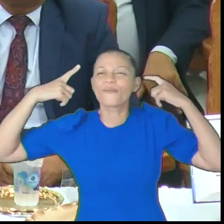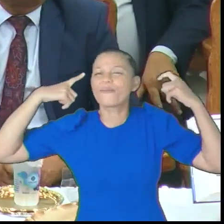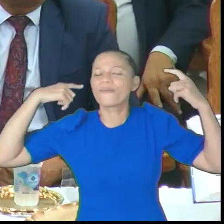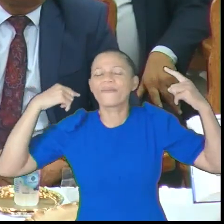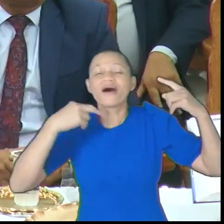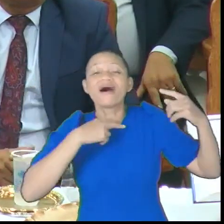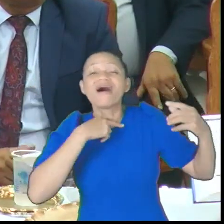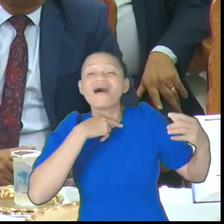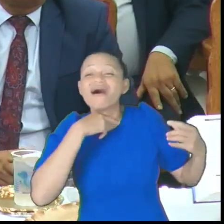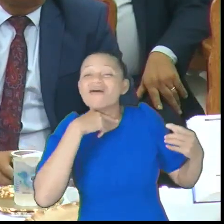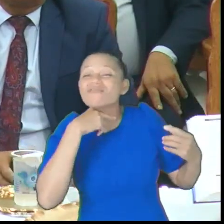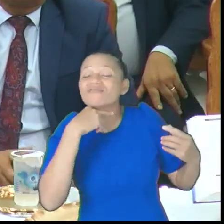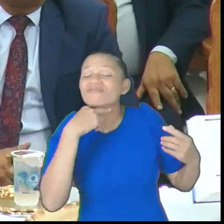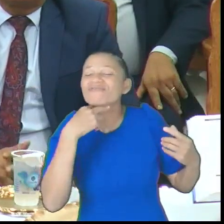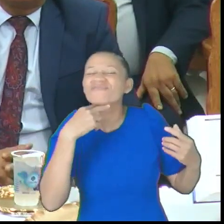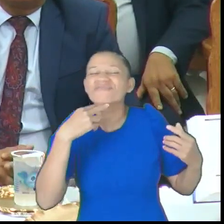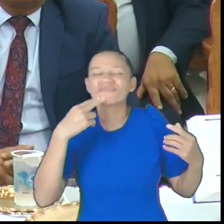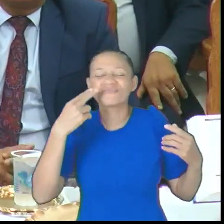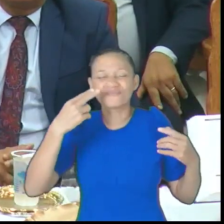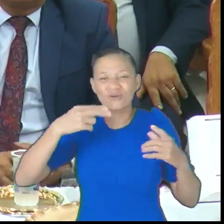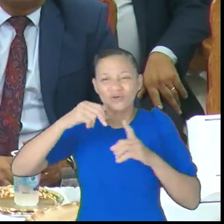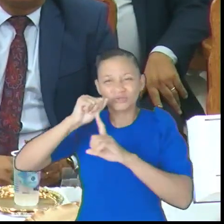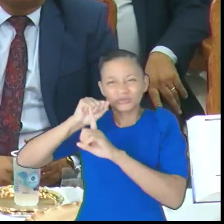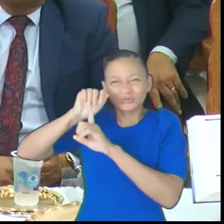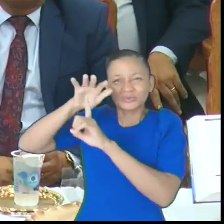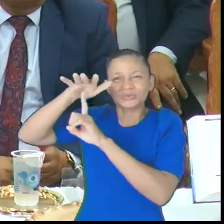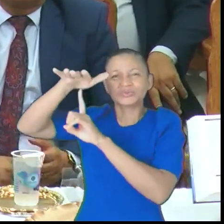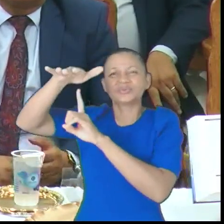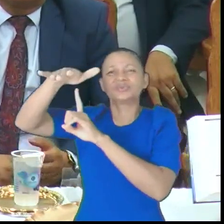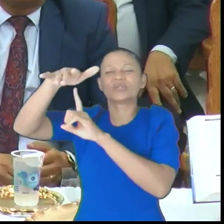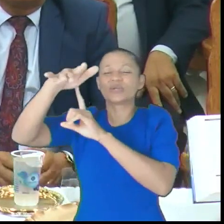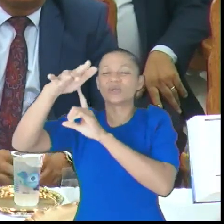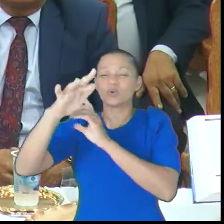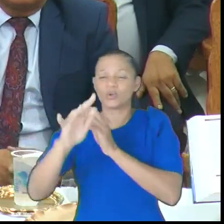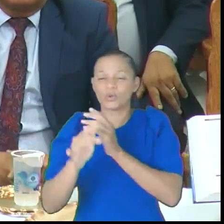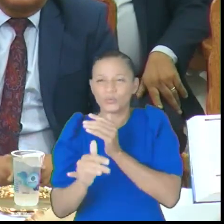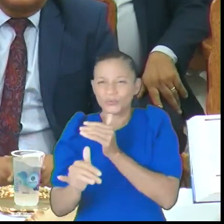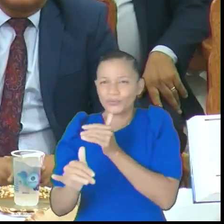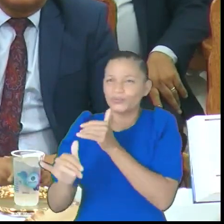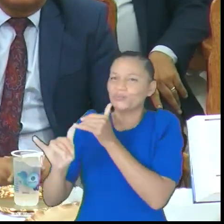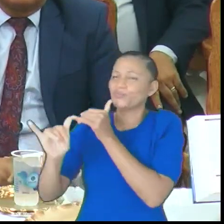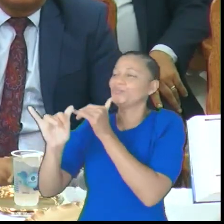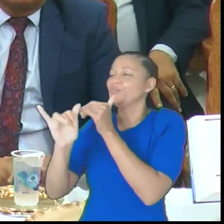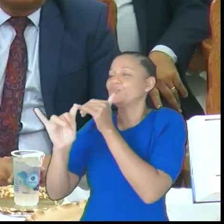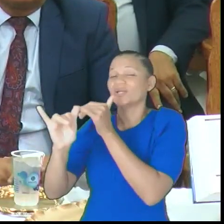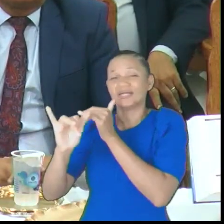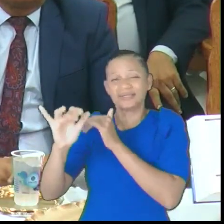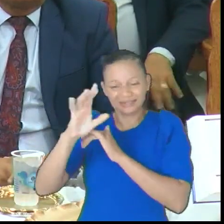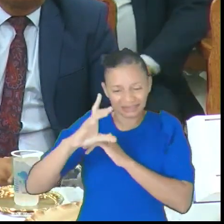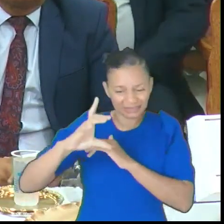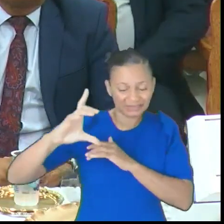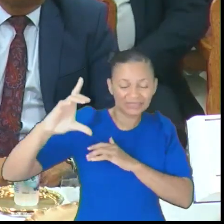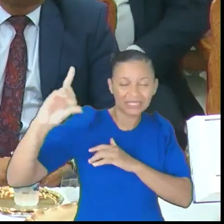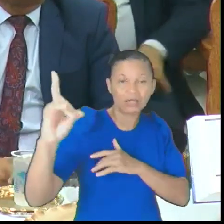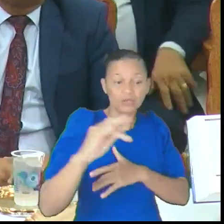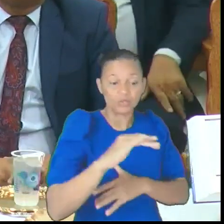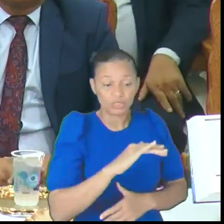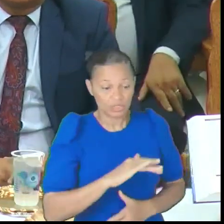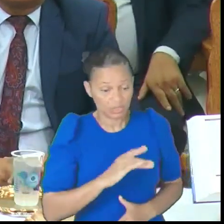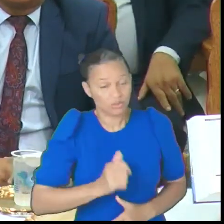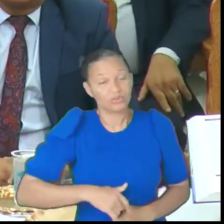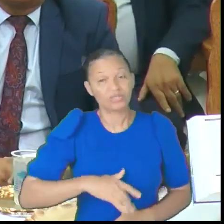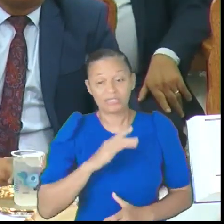voz de arcanjo e com a trombeta de Deus, e os que morreram em Cristo ressuscitarão